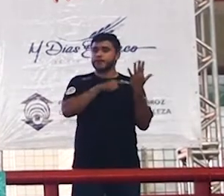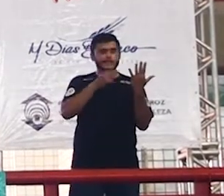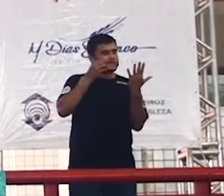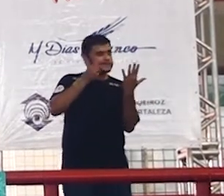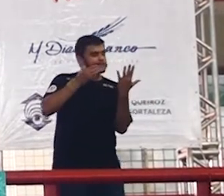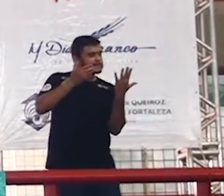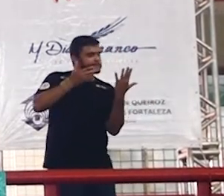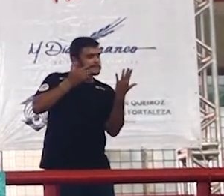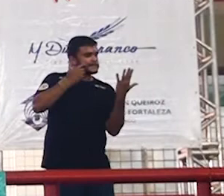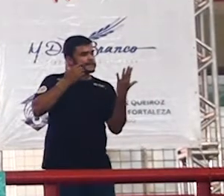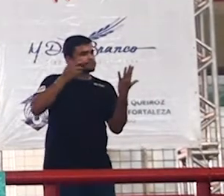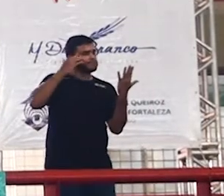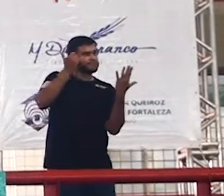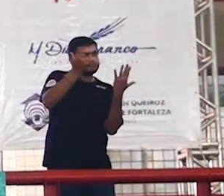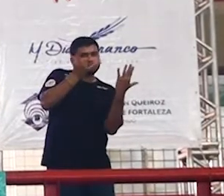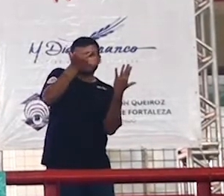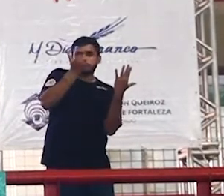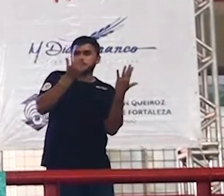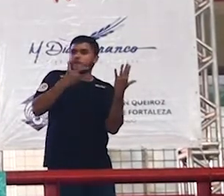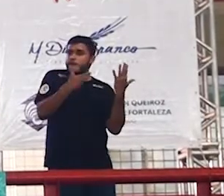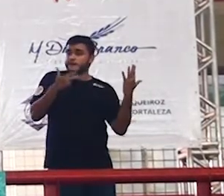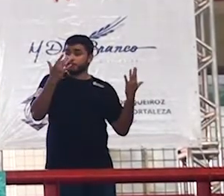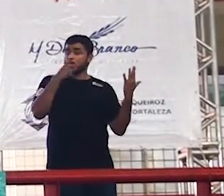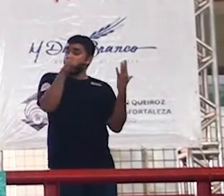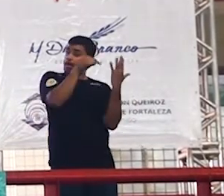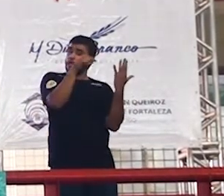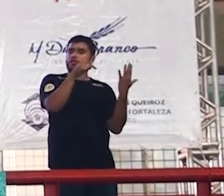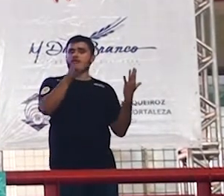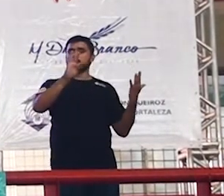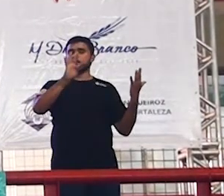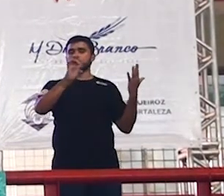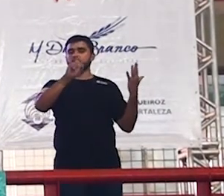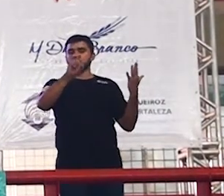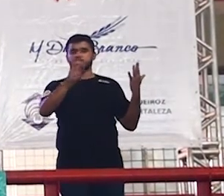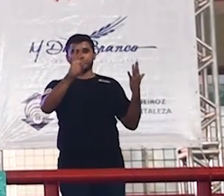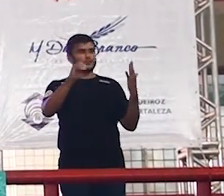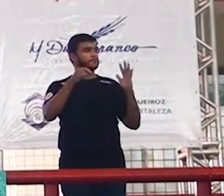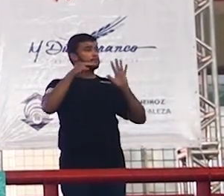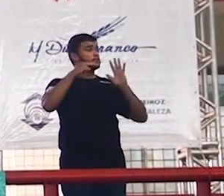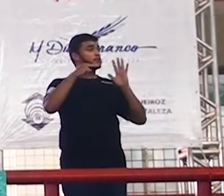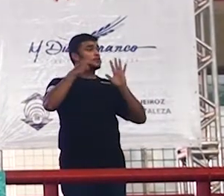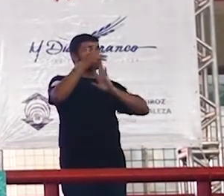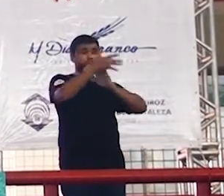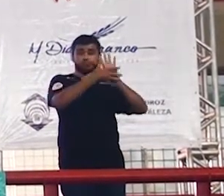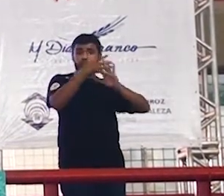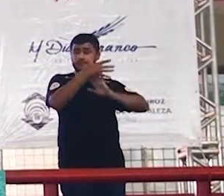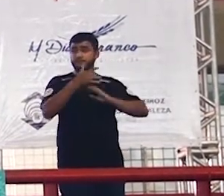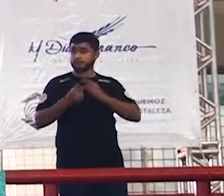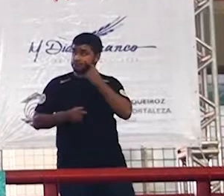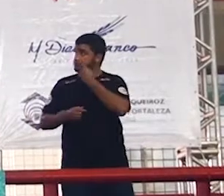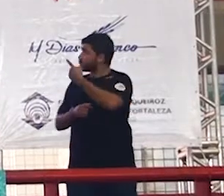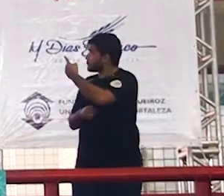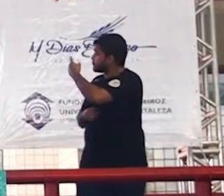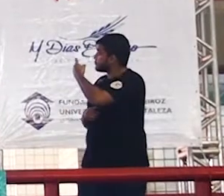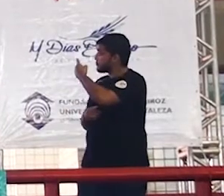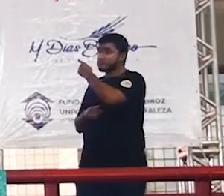posso extrair uma mensagem. Então a noção de texto ela é muito ampla. Isso aqui é um texto?